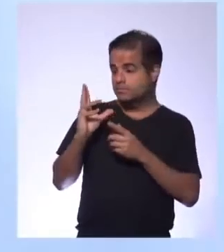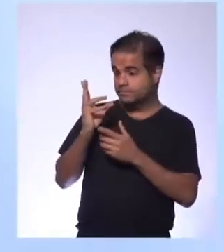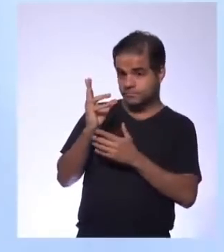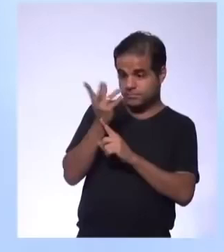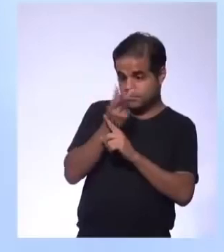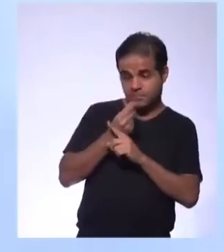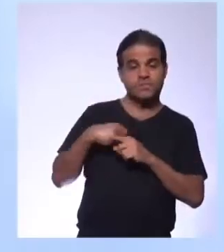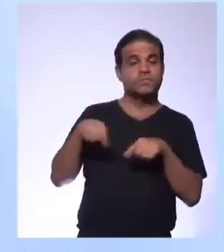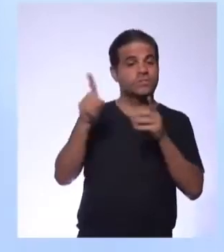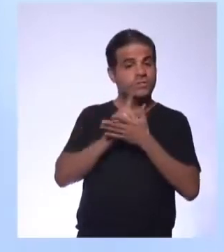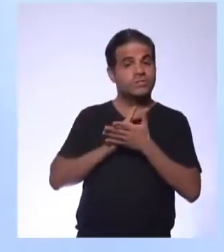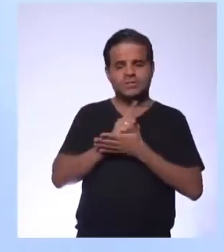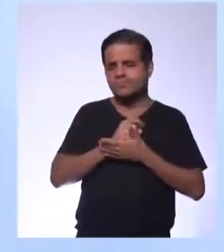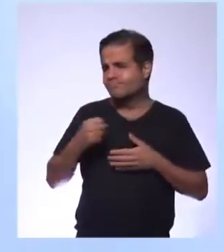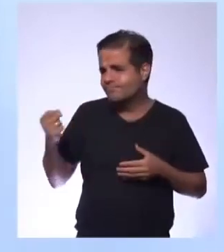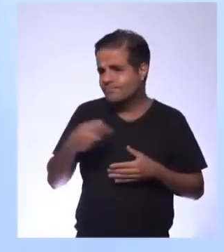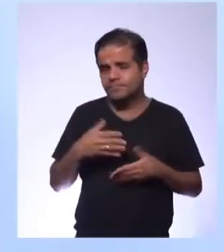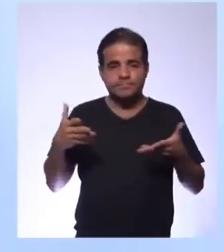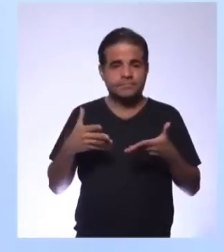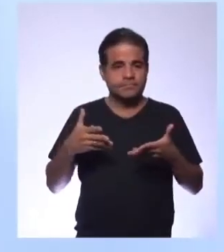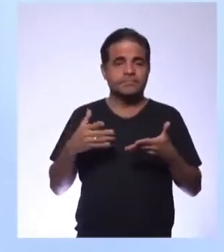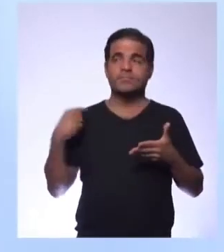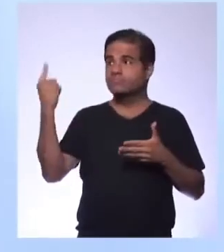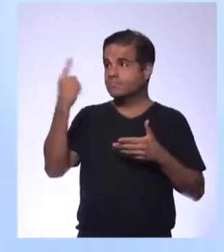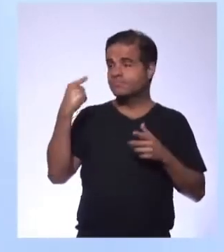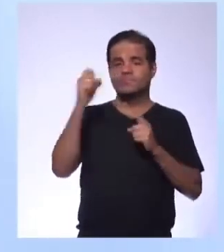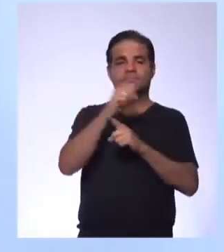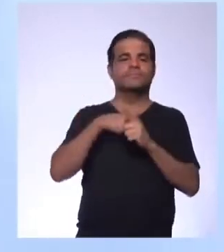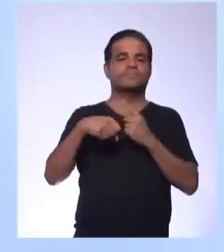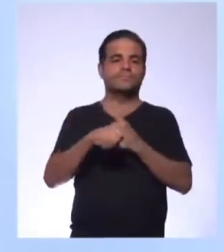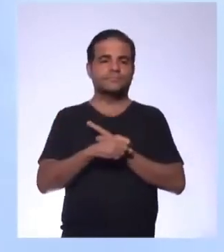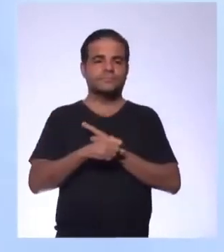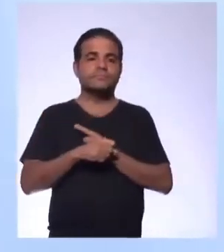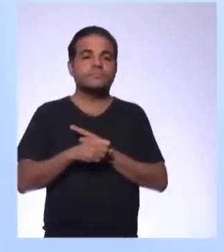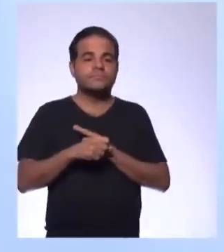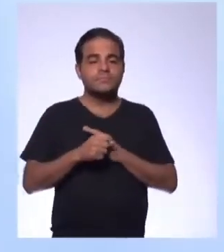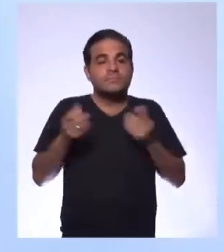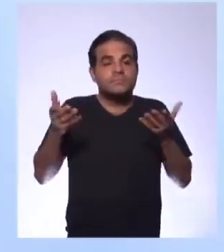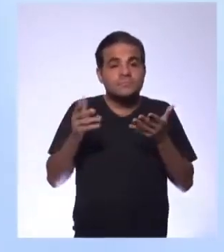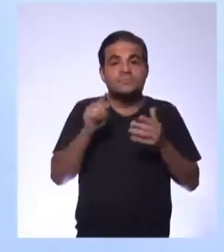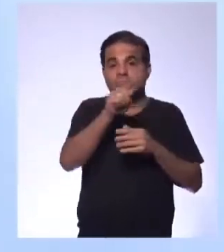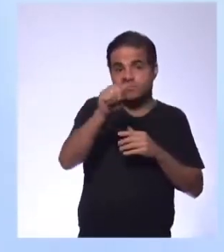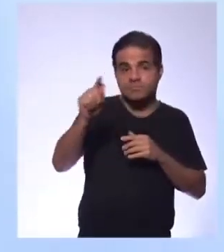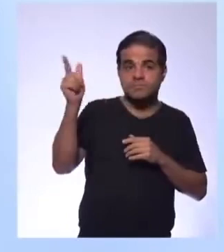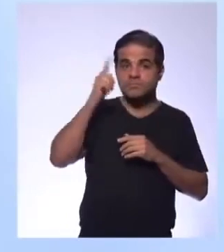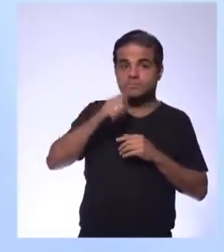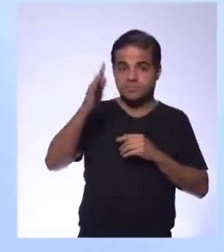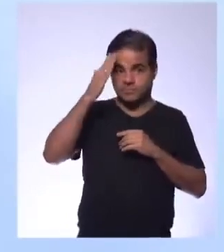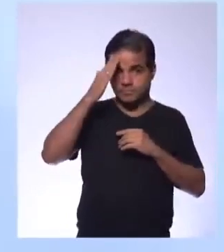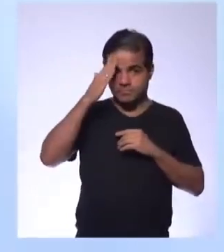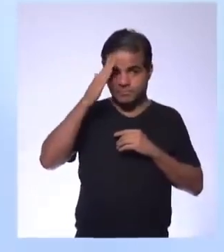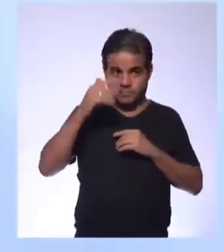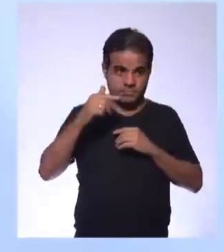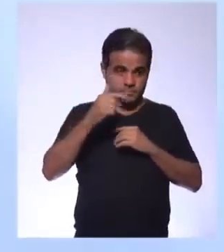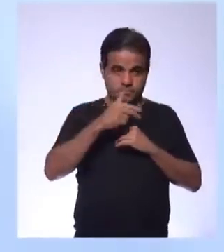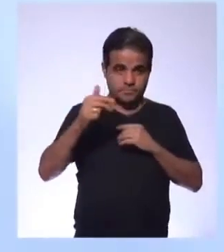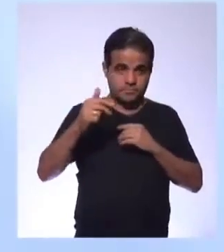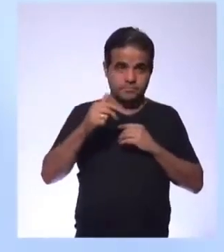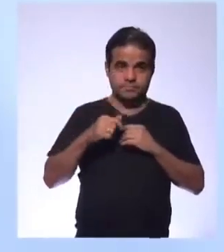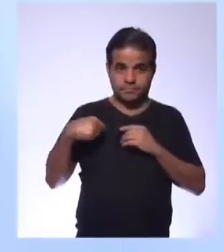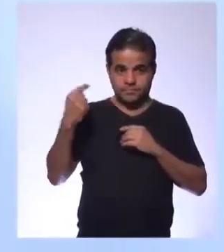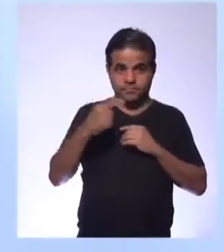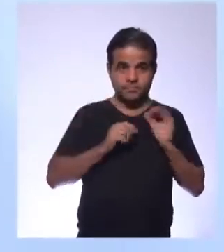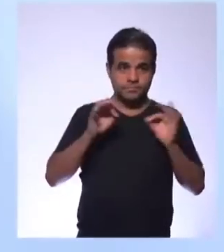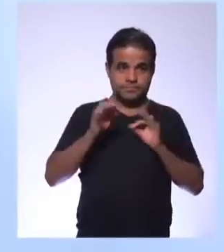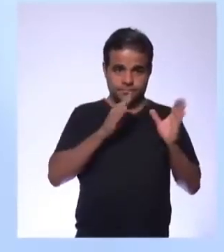algo super moderno que está agora aí na sociedade. Então, agora que você conseguiu saber, você já sabia, mas a gente só organizou